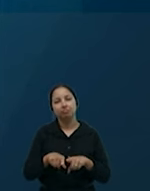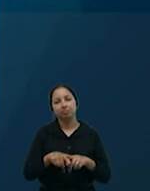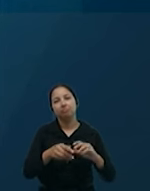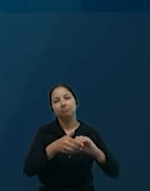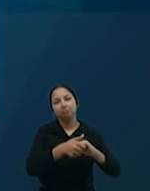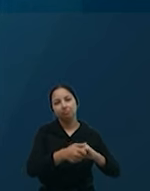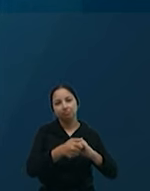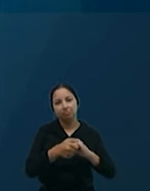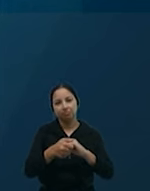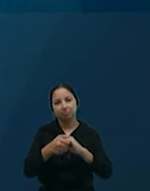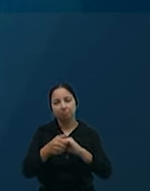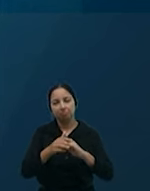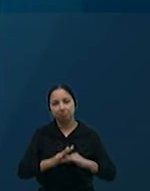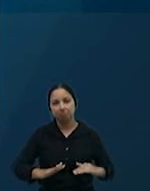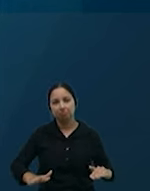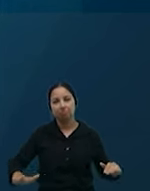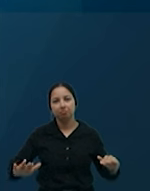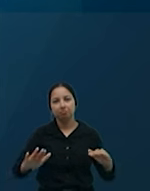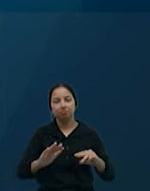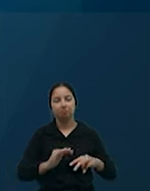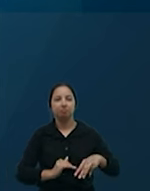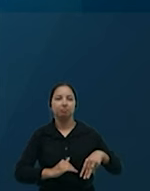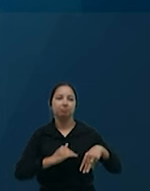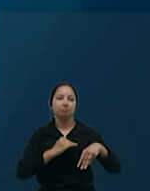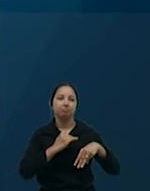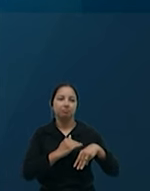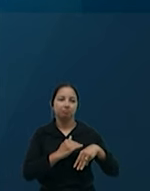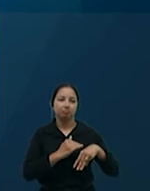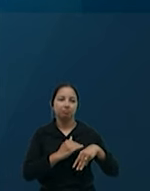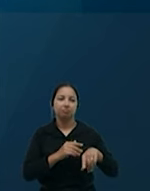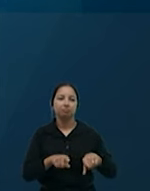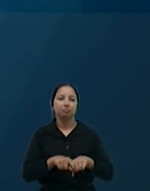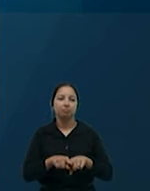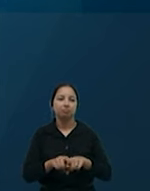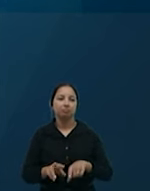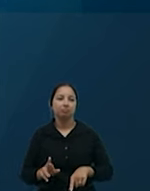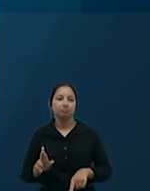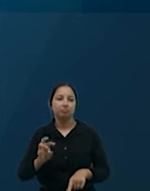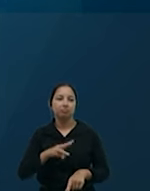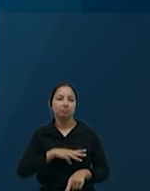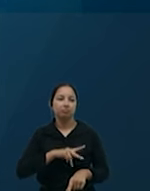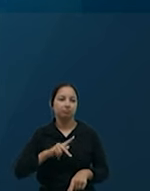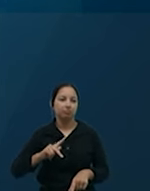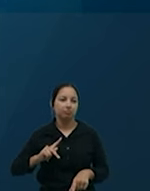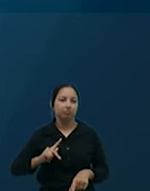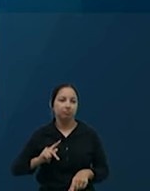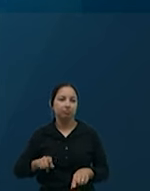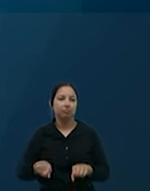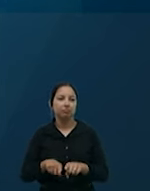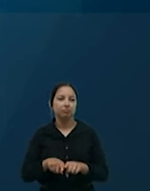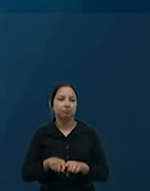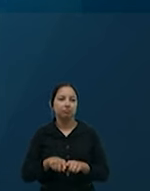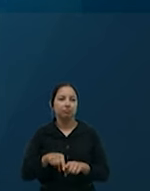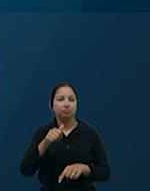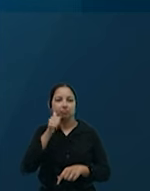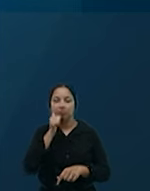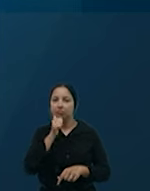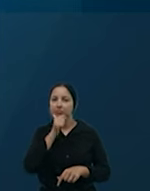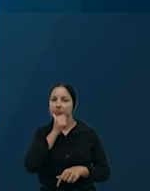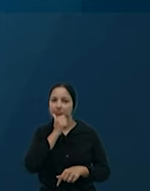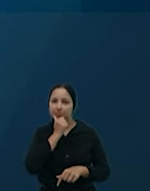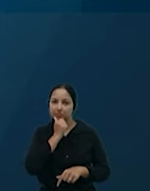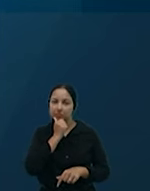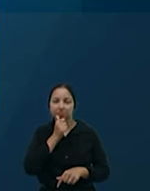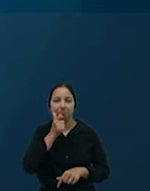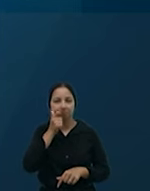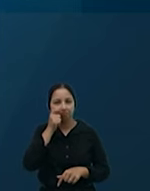dessa corte, excelentíssimo membro do Ministério Público Federal e senhores e senhoras aqui presentes, e